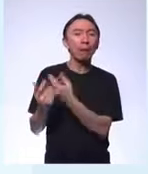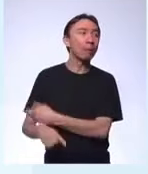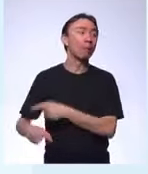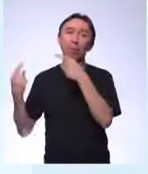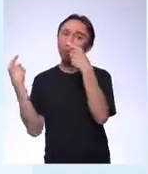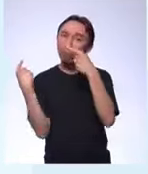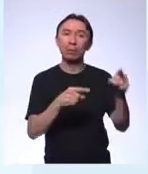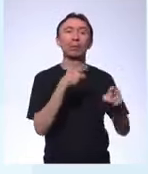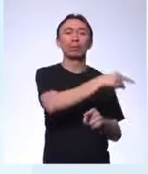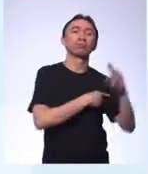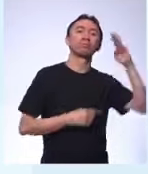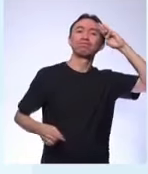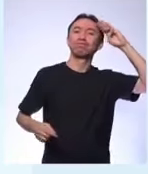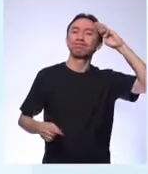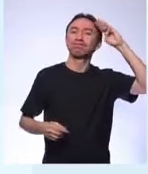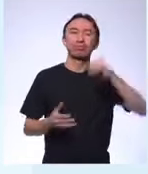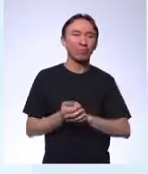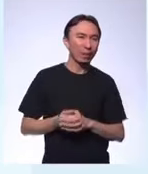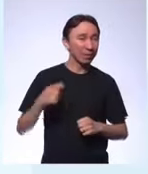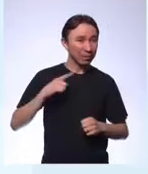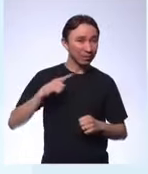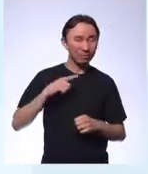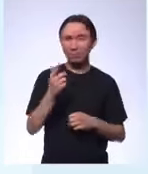do Araguaia, aí, que durou até